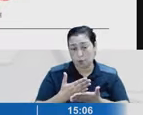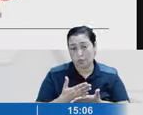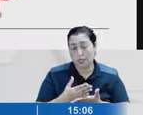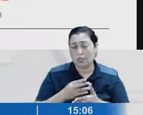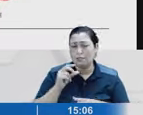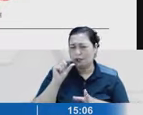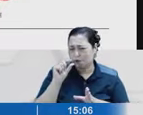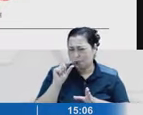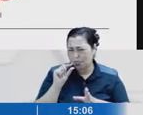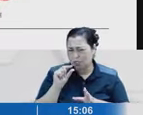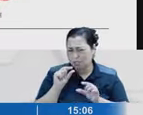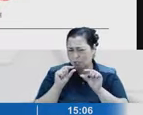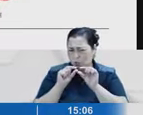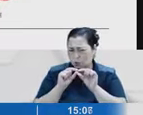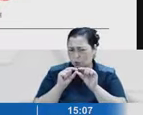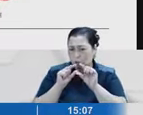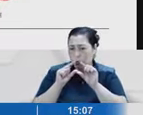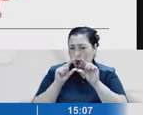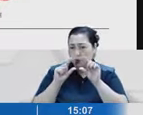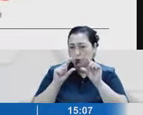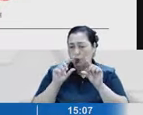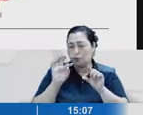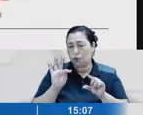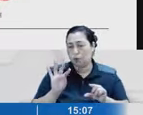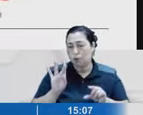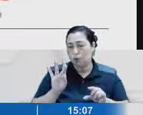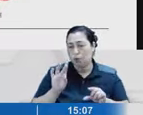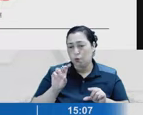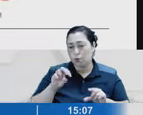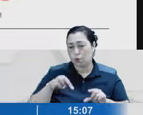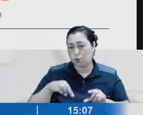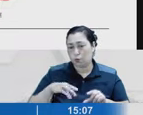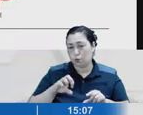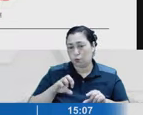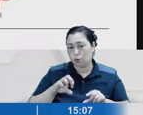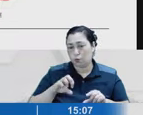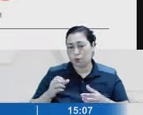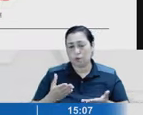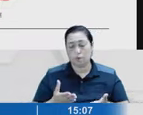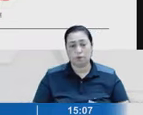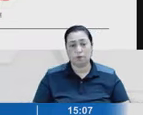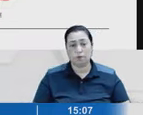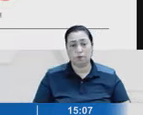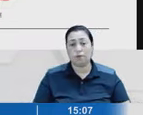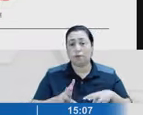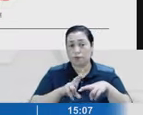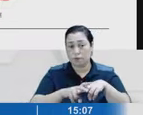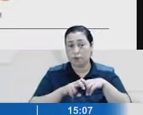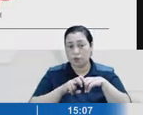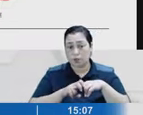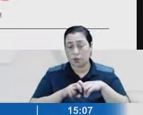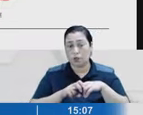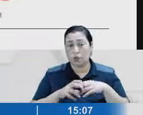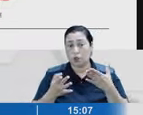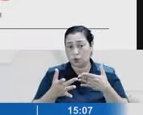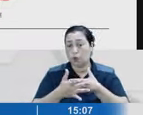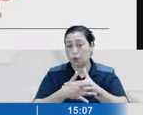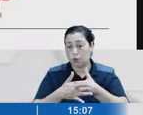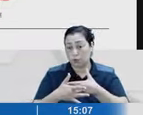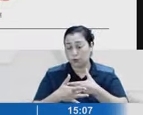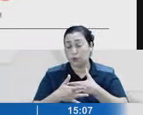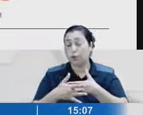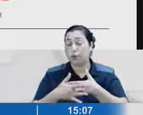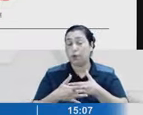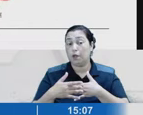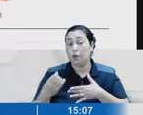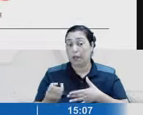pequenininho e depois a gente tem um tumor desse tamanho, tá? Então, por isso, a colonoscopia é o